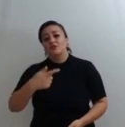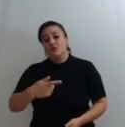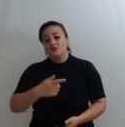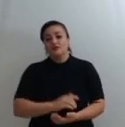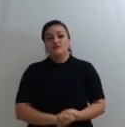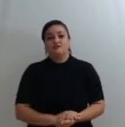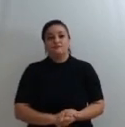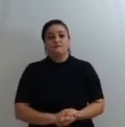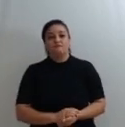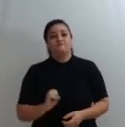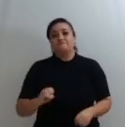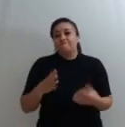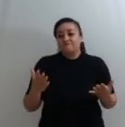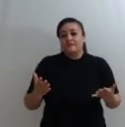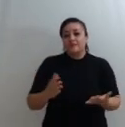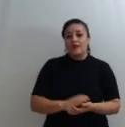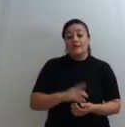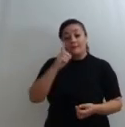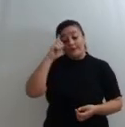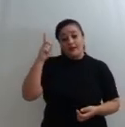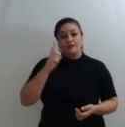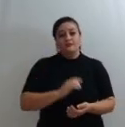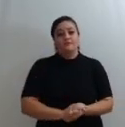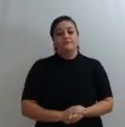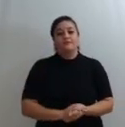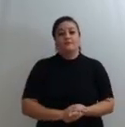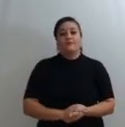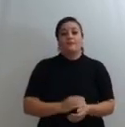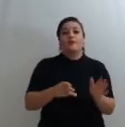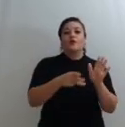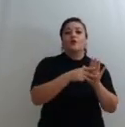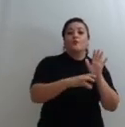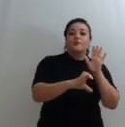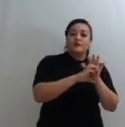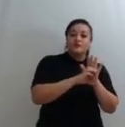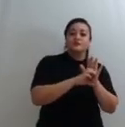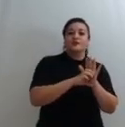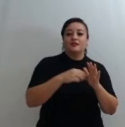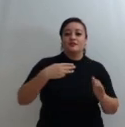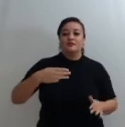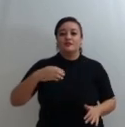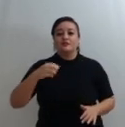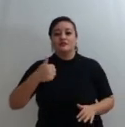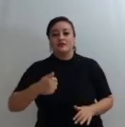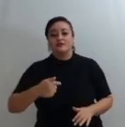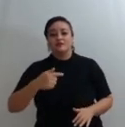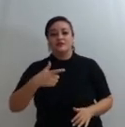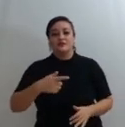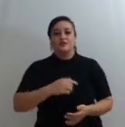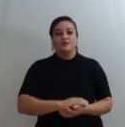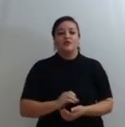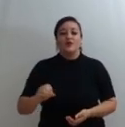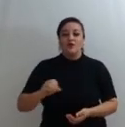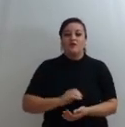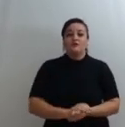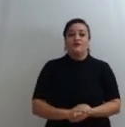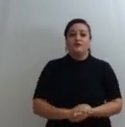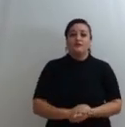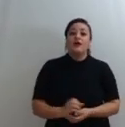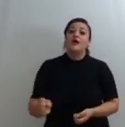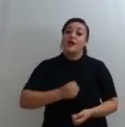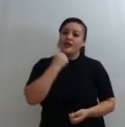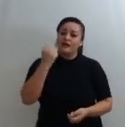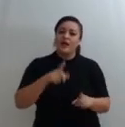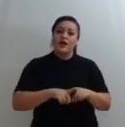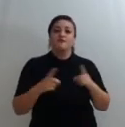Será que, e aqui penso, Excelência, uma medida cautelar do 319 não seria o suficiente? O crime é grave? É grave. Mas também é grave deixar uma